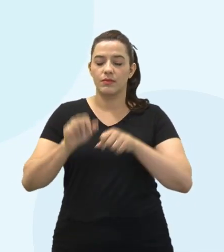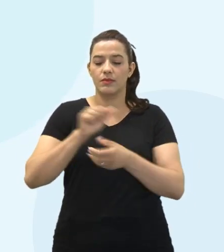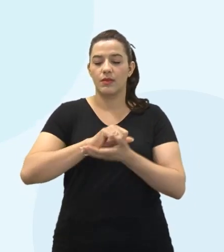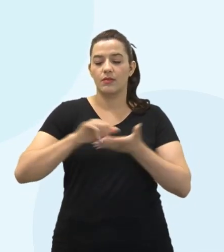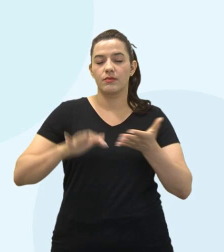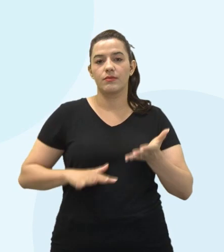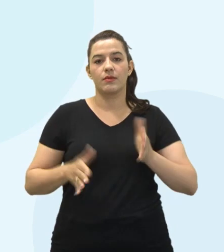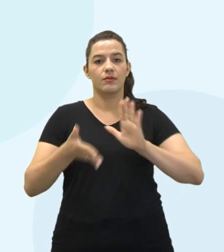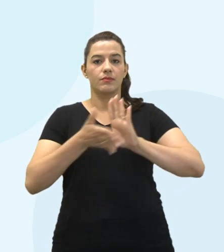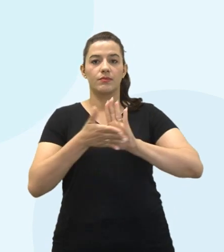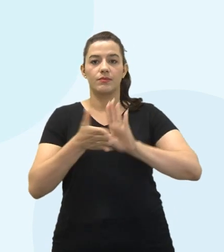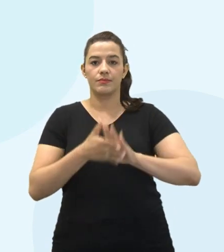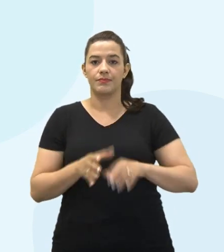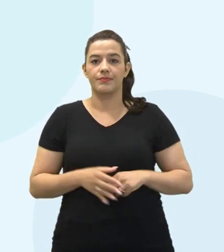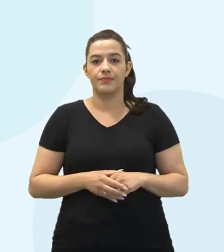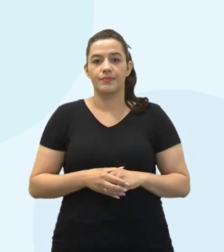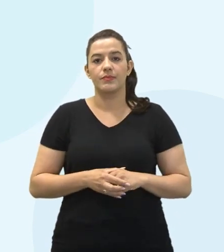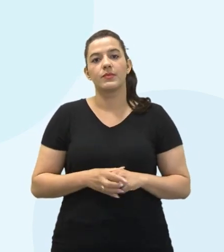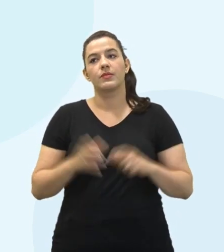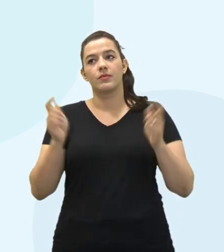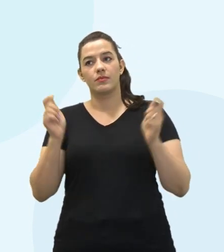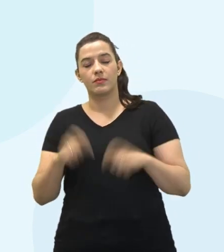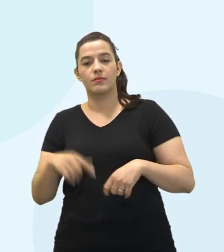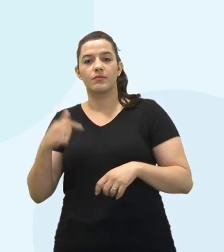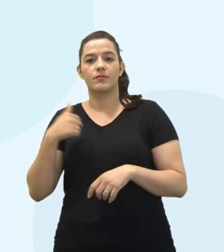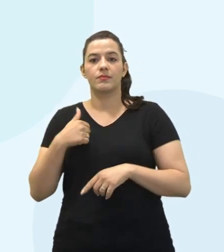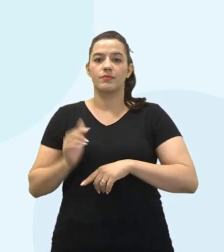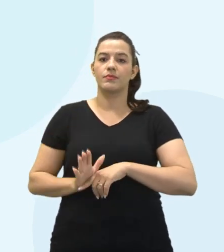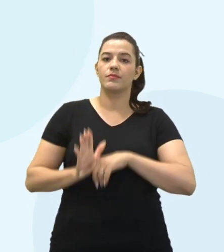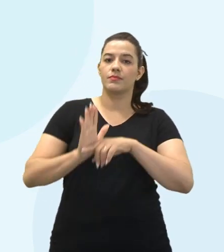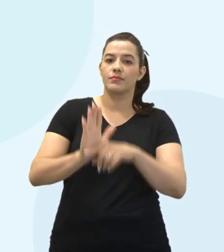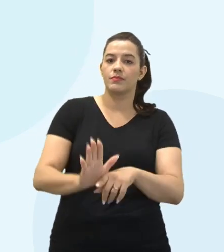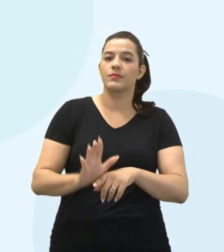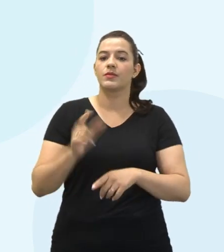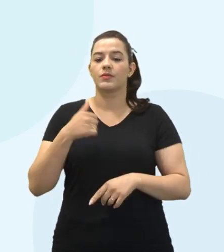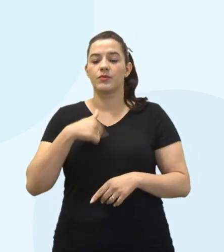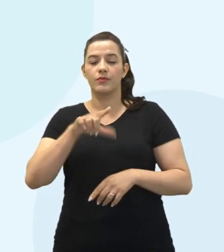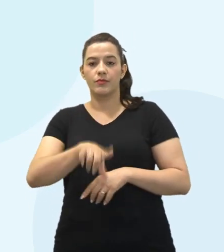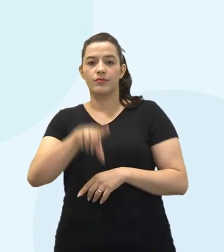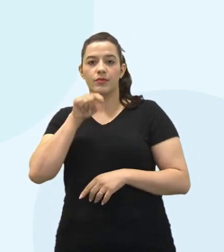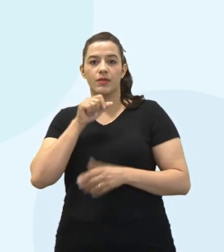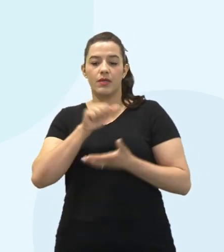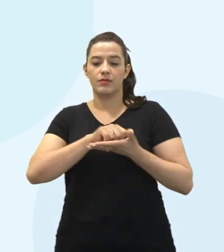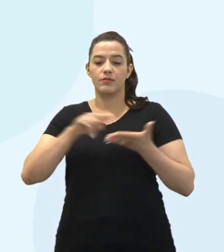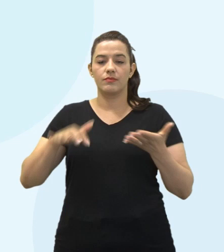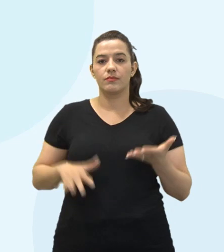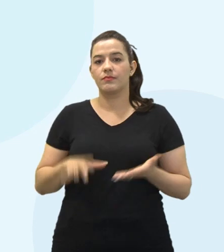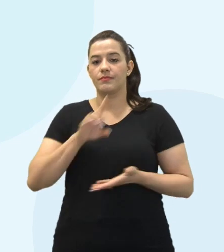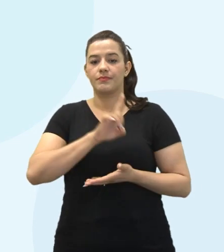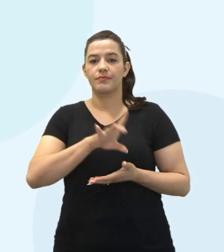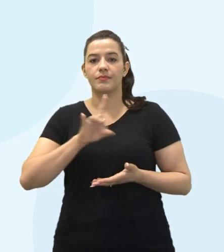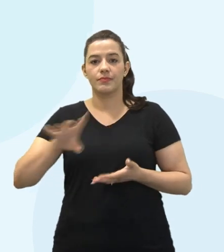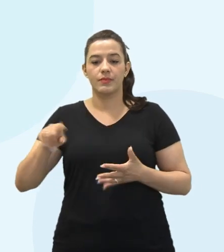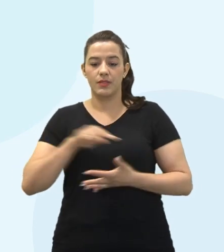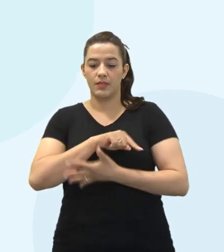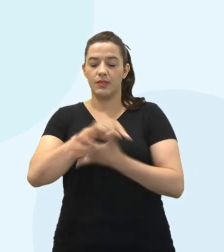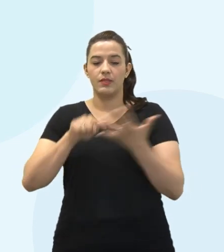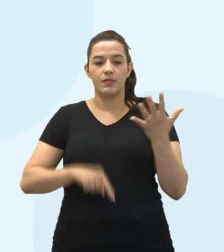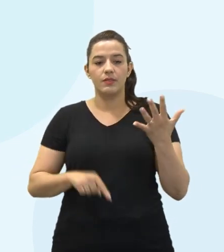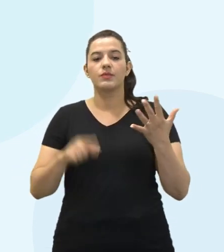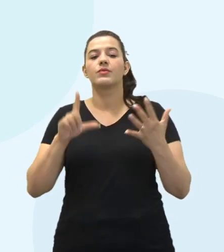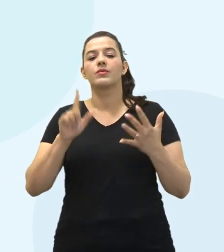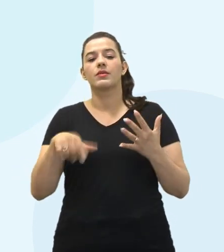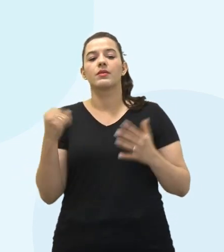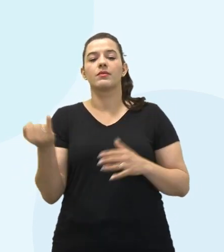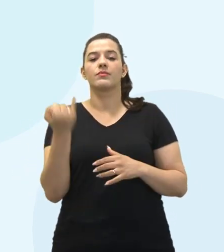atividades propostas então eu posso me orientar a a escolher uma atividade nessas nesses cinco tópicos